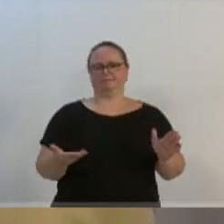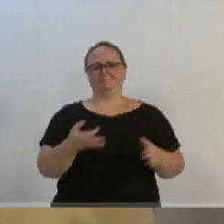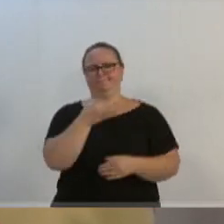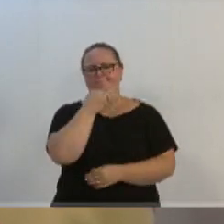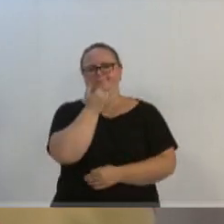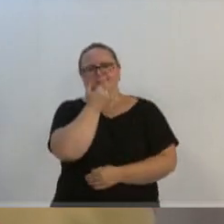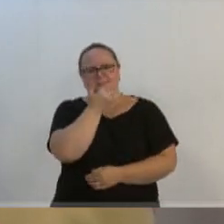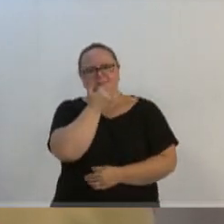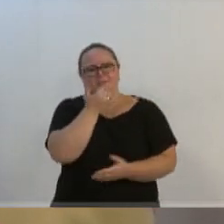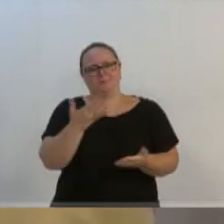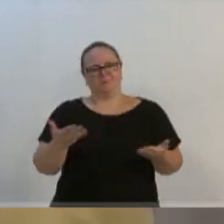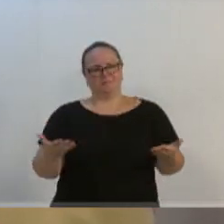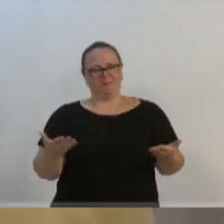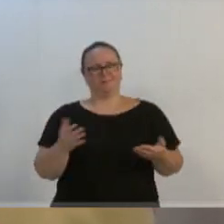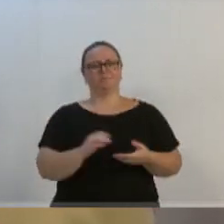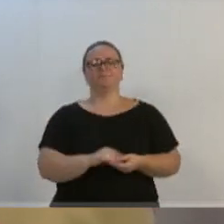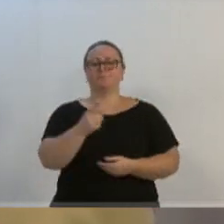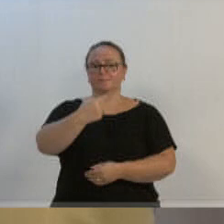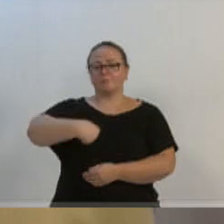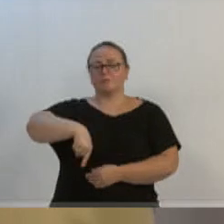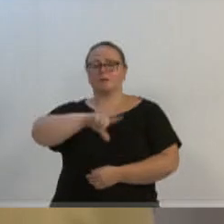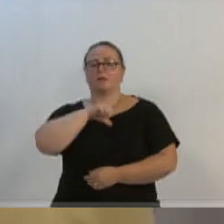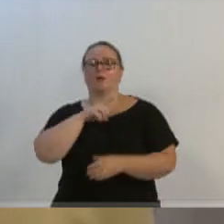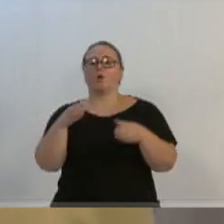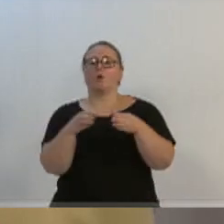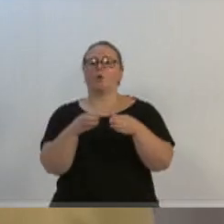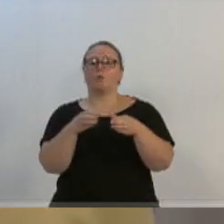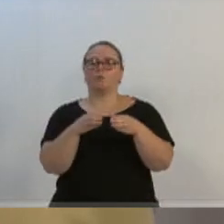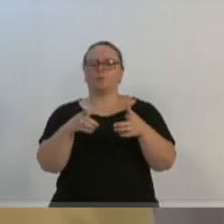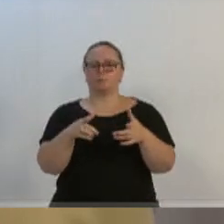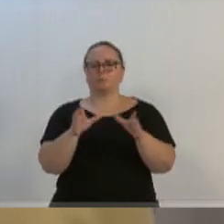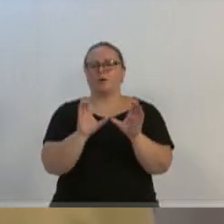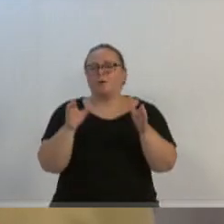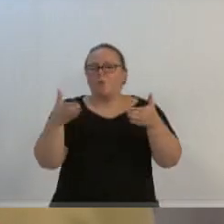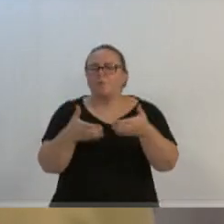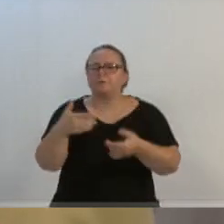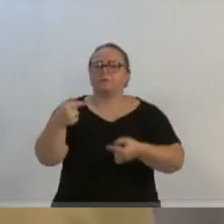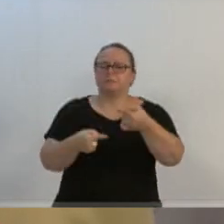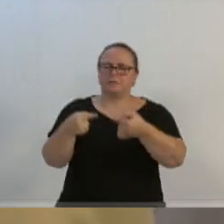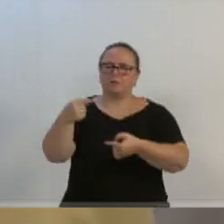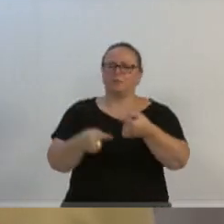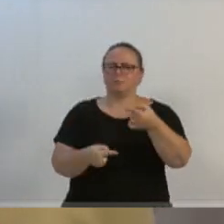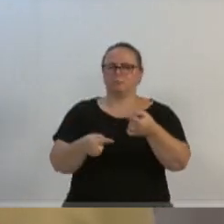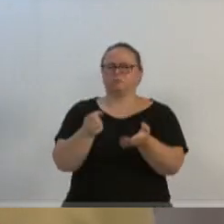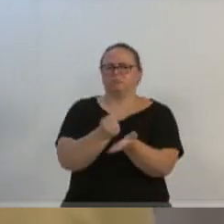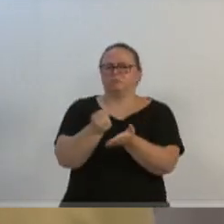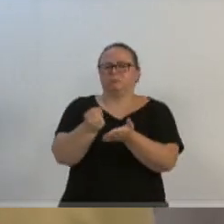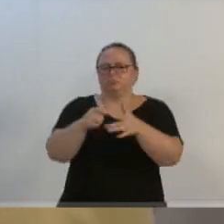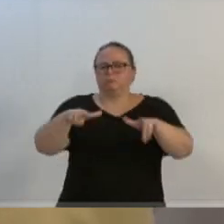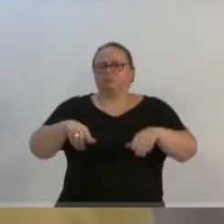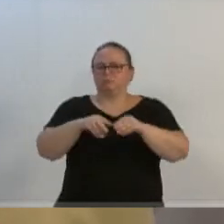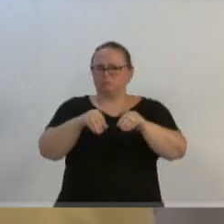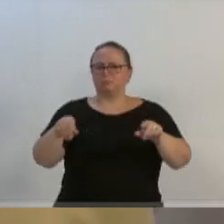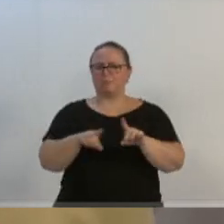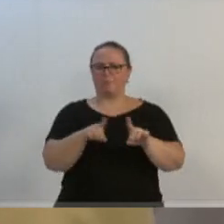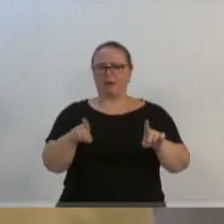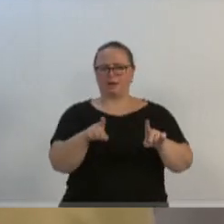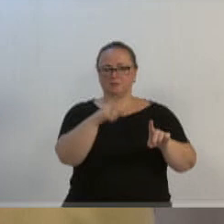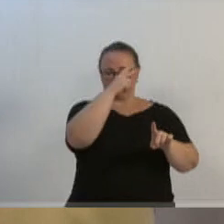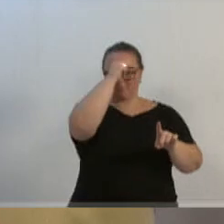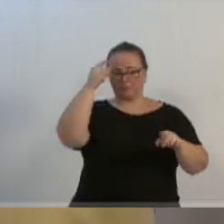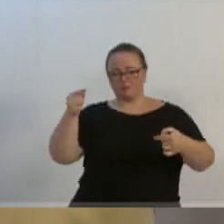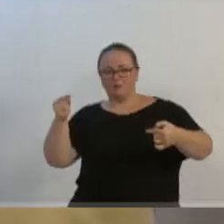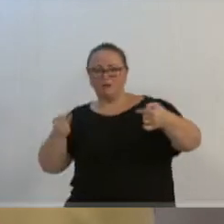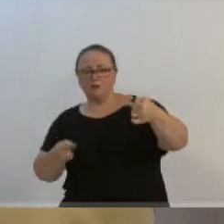E, de novo, repito, nós temos uma frente parlamentar de regulação fundiária nesta casa aqui, que a administração não quer diálogo, não quer vir aqui conversar